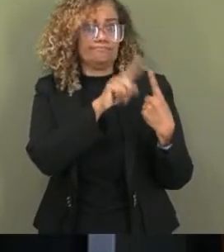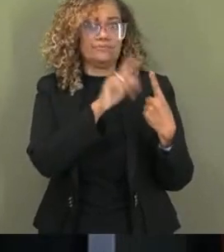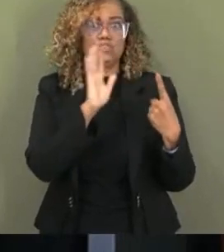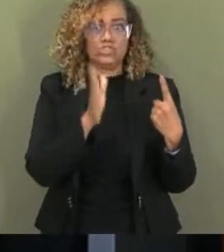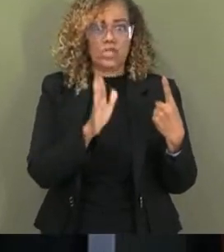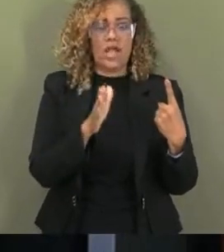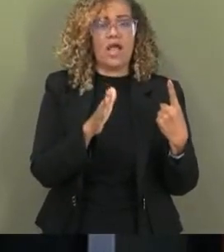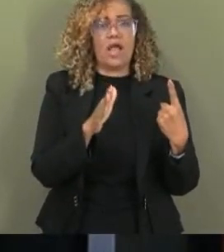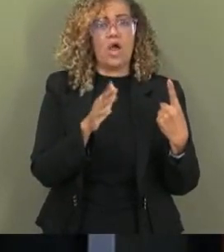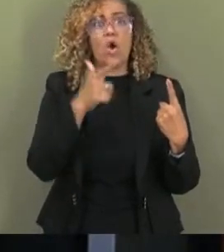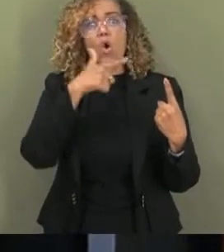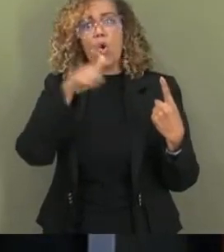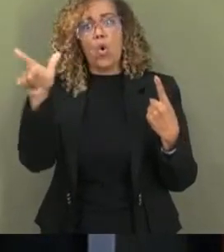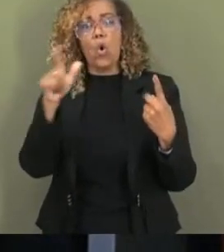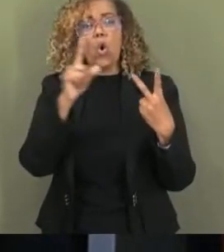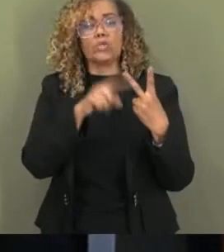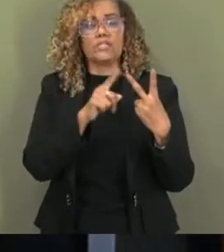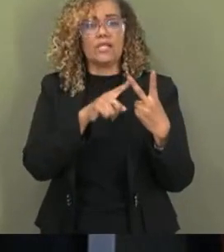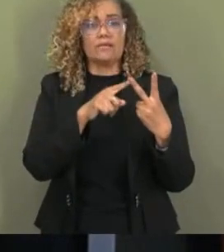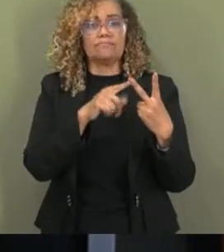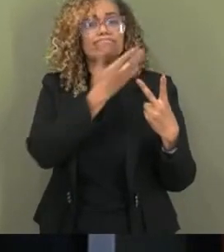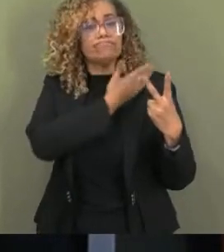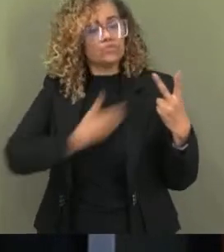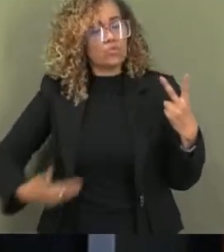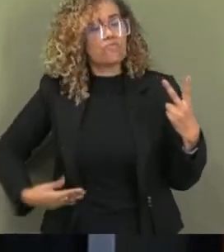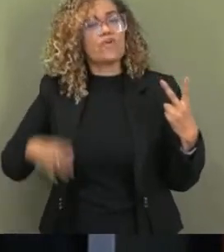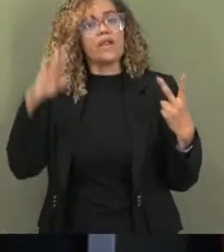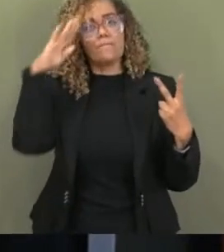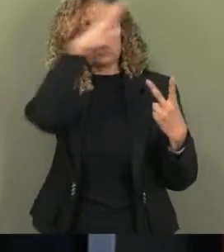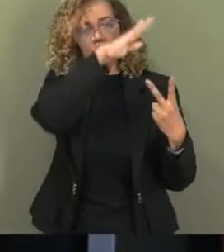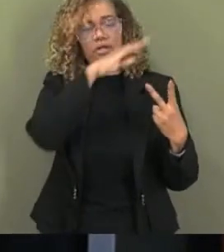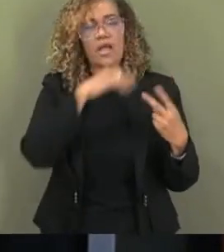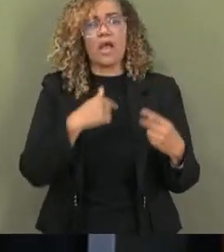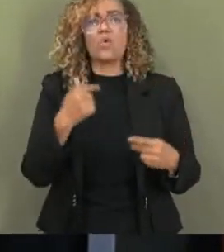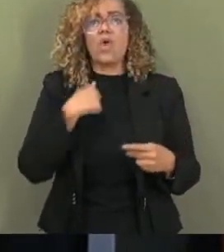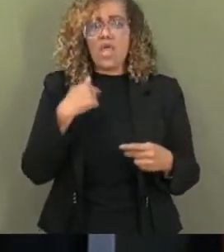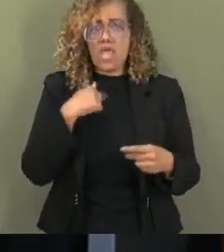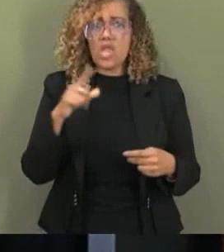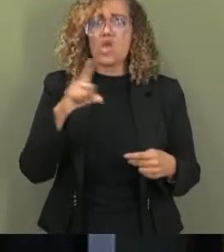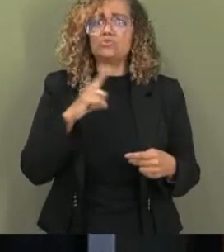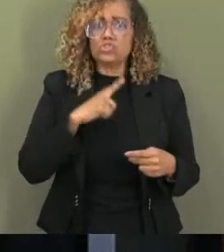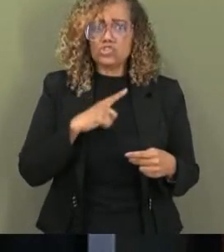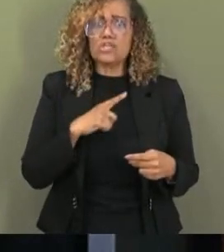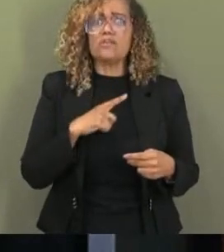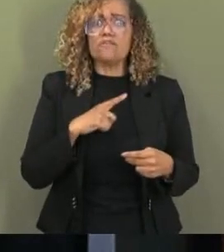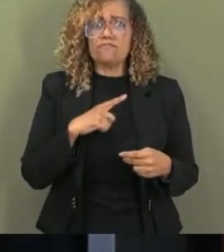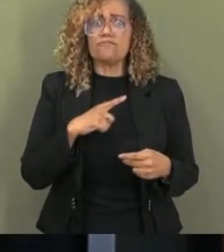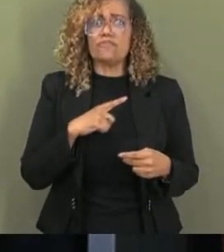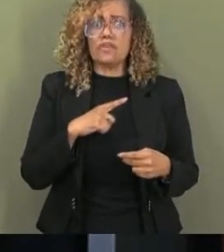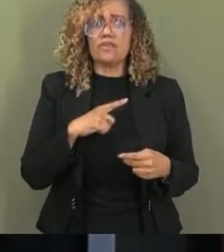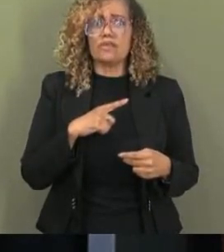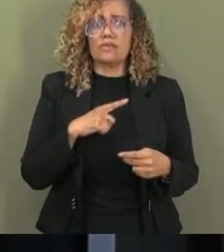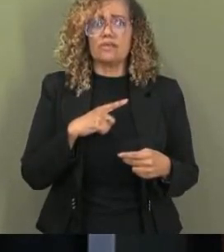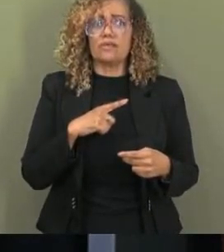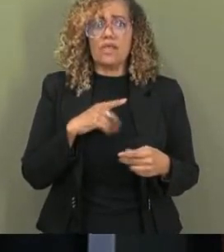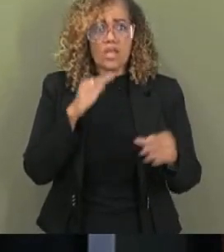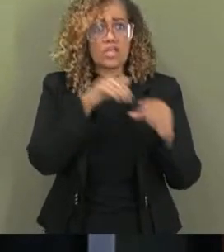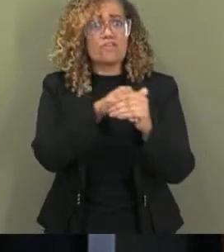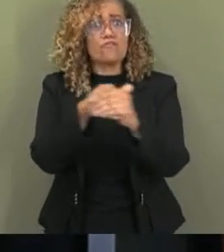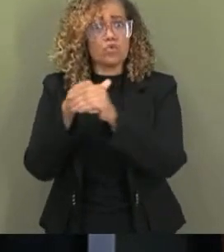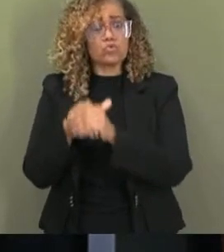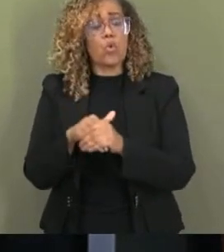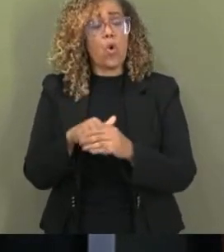coisas, e outra no governo Bolsonaro. E eu tive o privilégio de votar